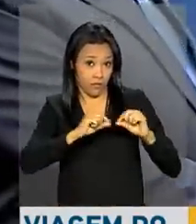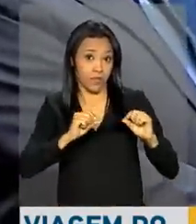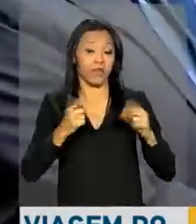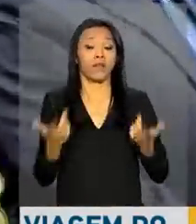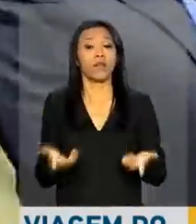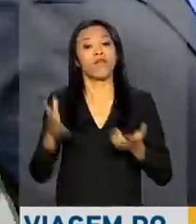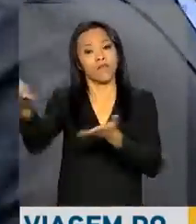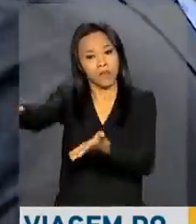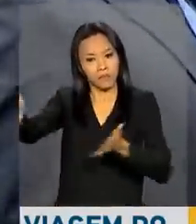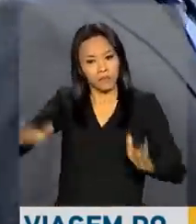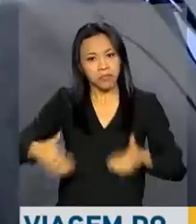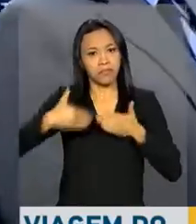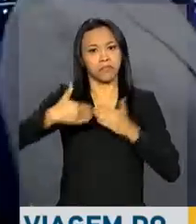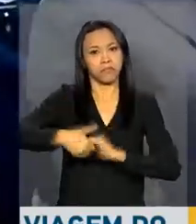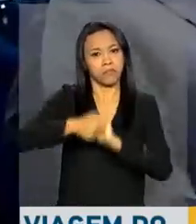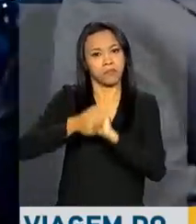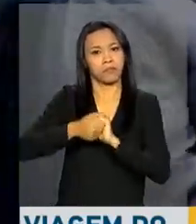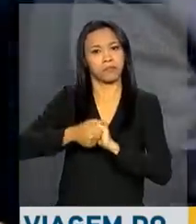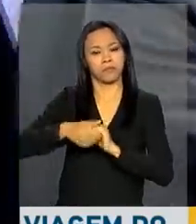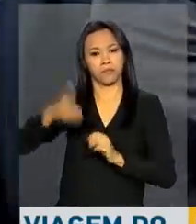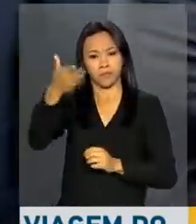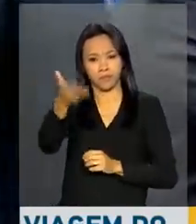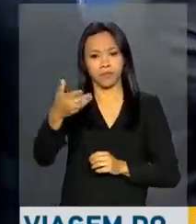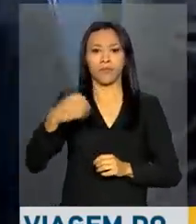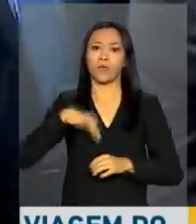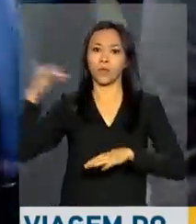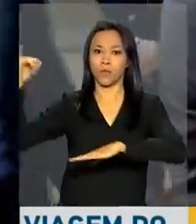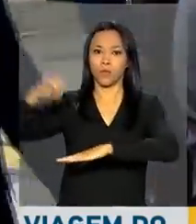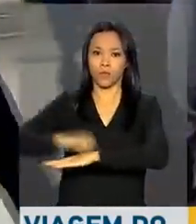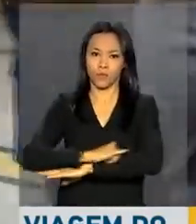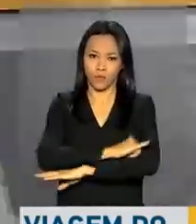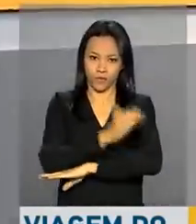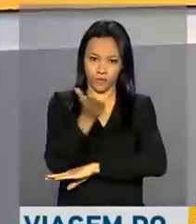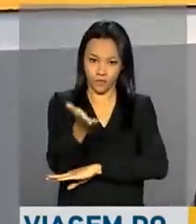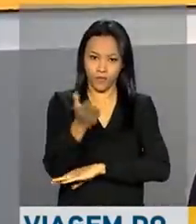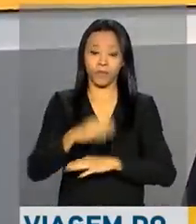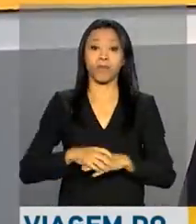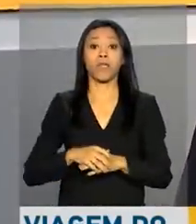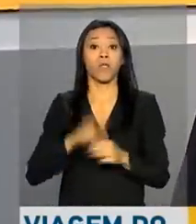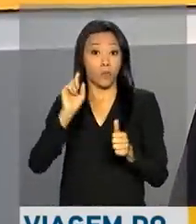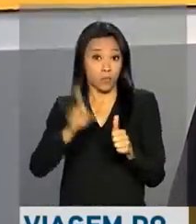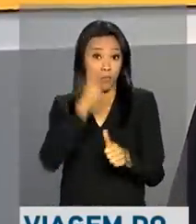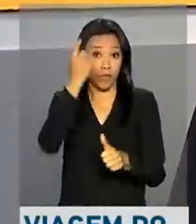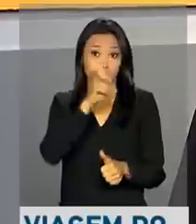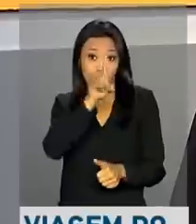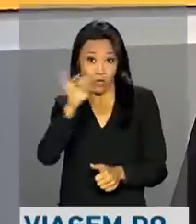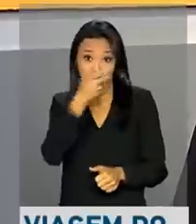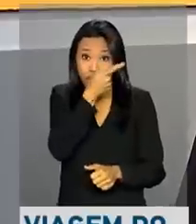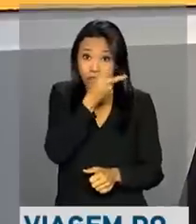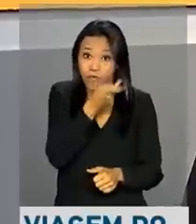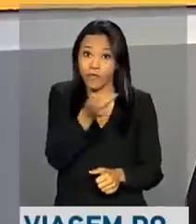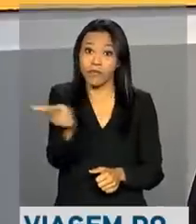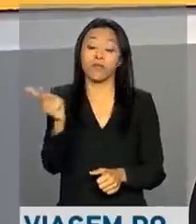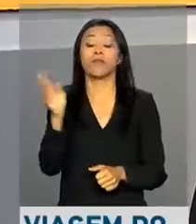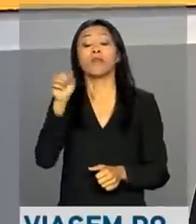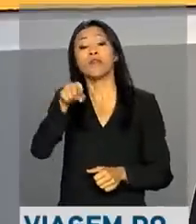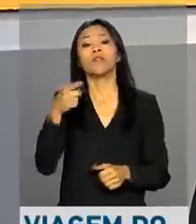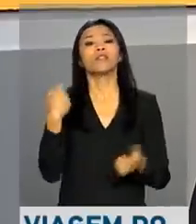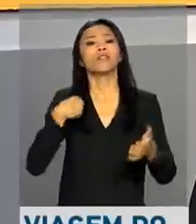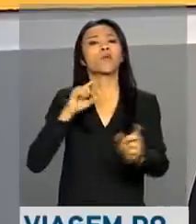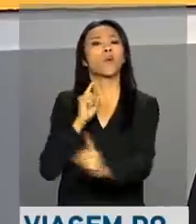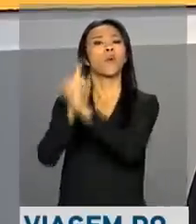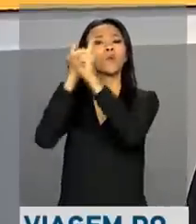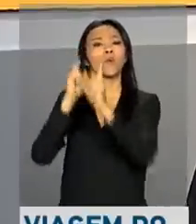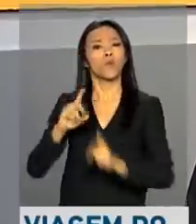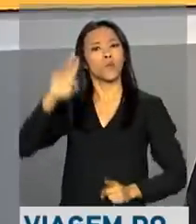foi recebido por autoridades chinesas no aeroporto. E no primeiro dia da viagem, o presidente Michel Temer se encontrou